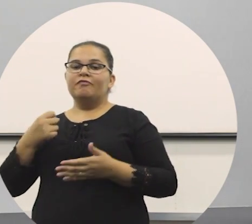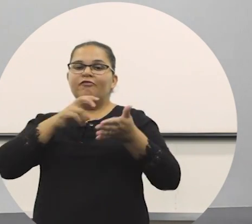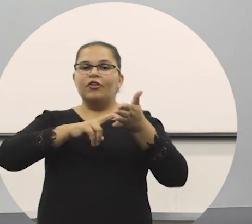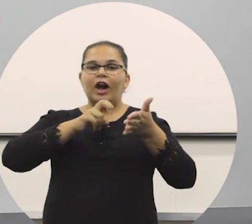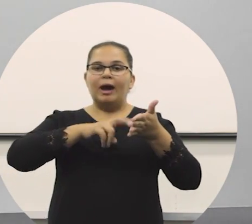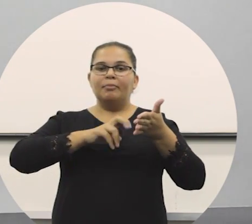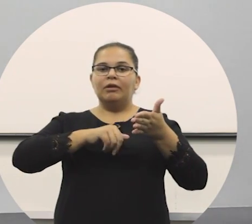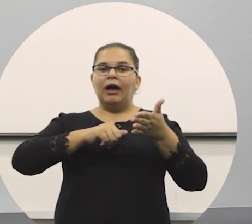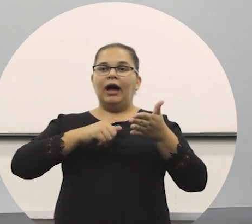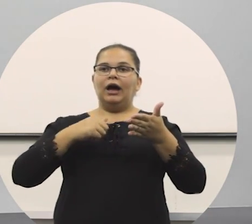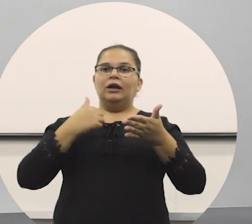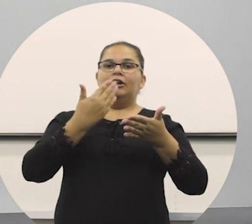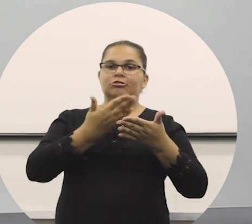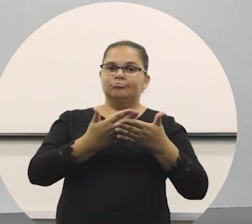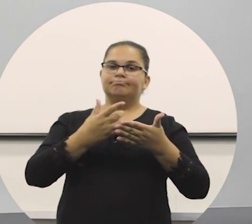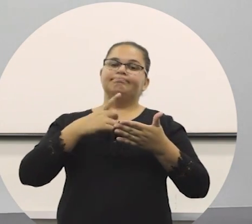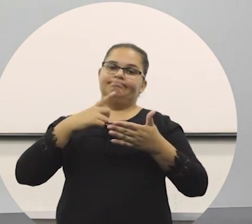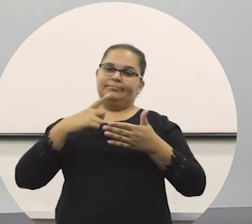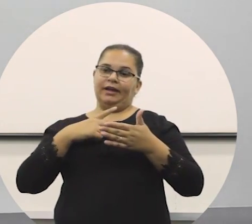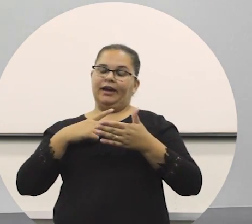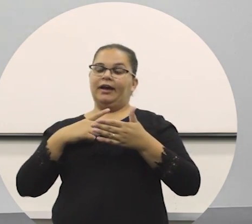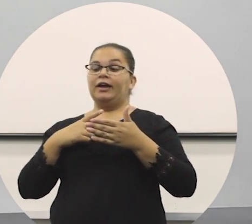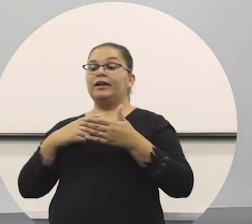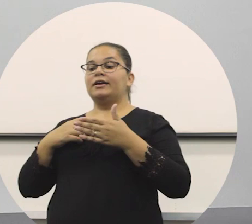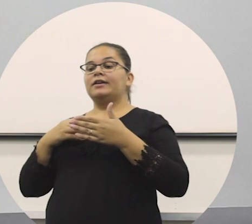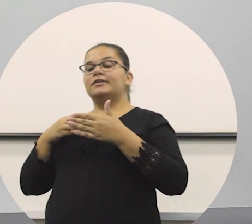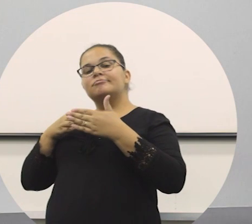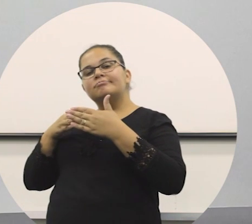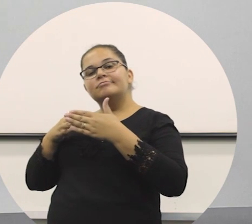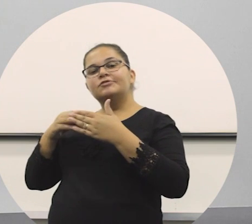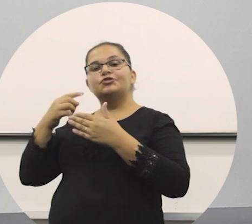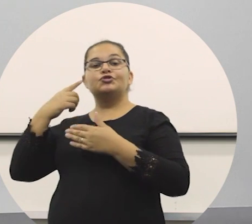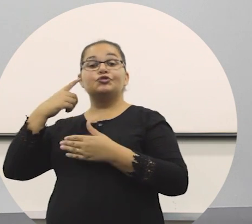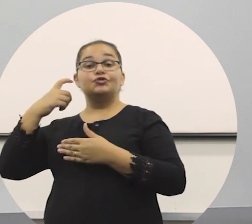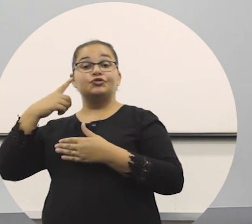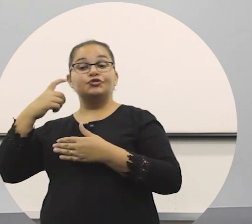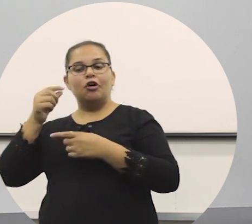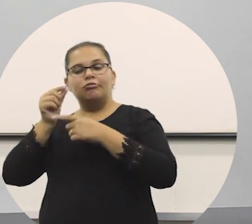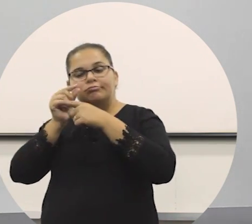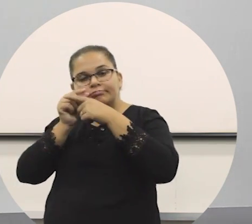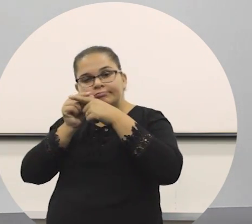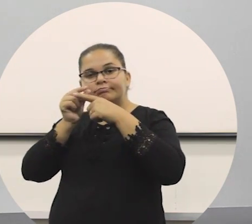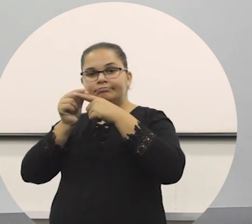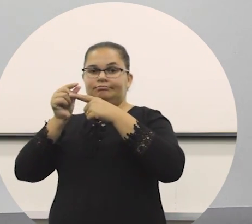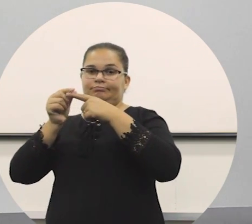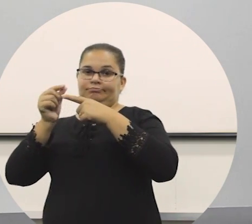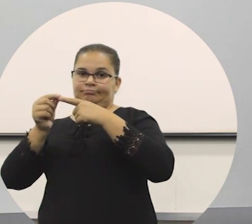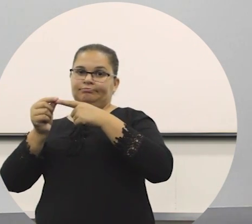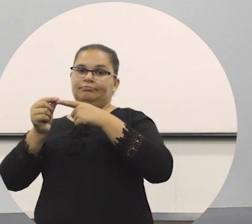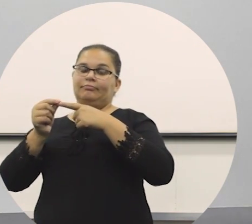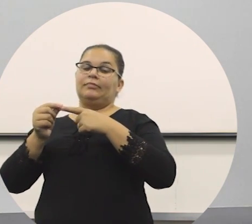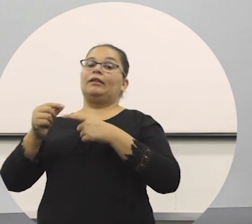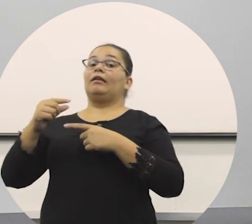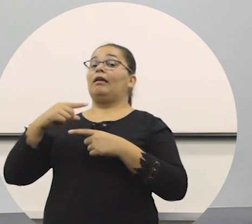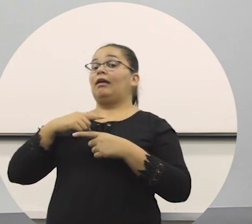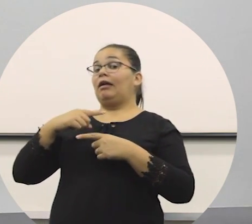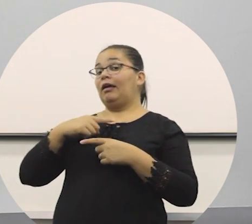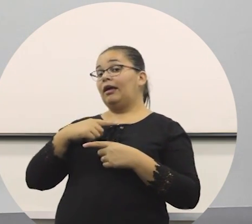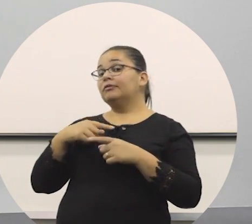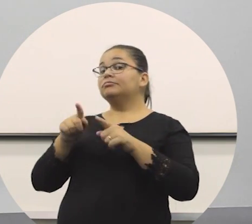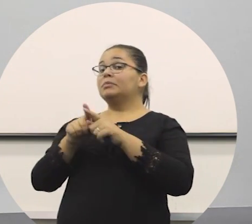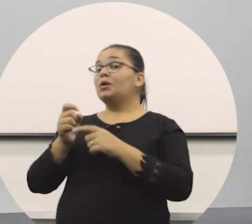vocabulário, mas nós temos um número finito de sons da língua. Temos um número finito